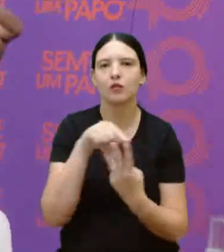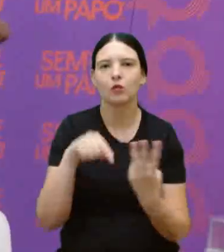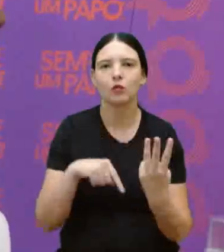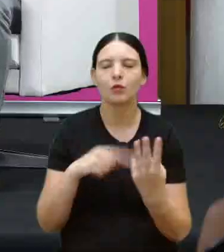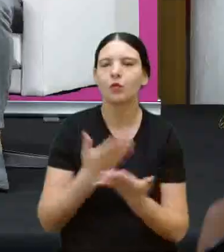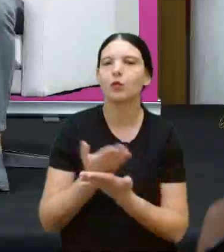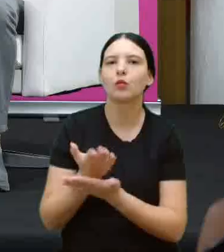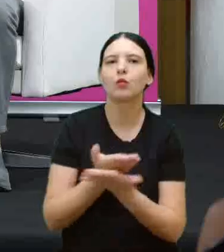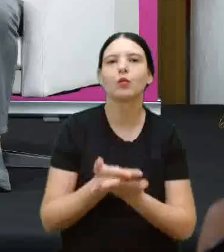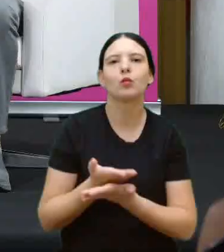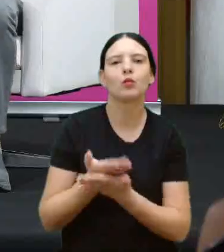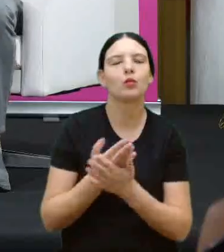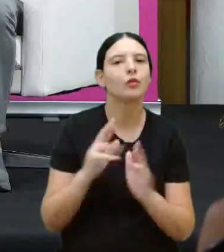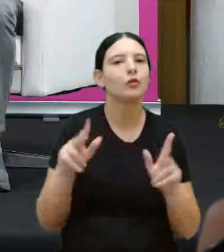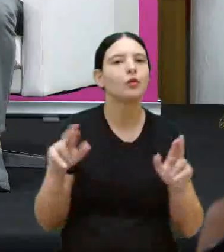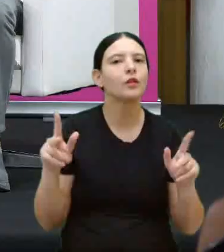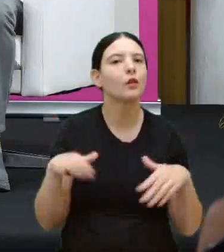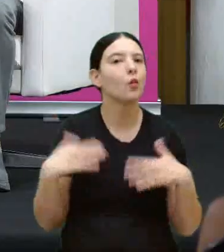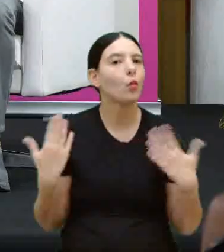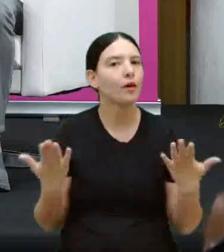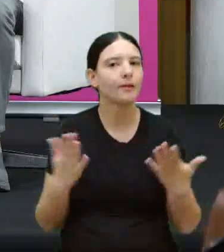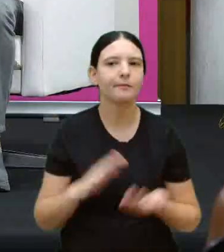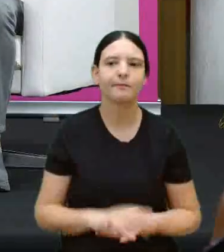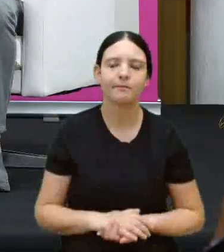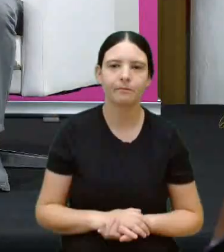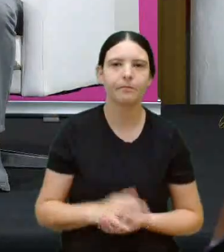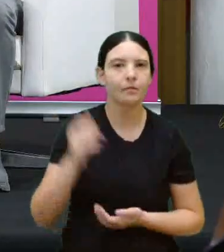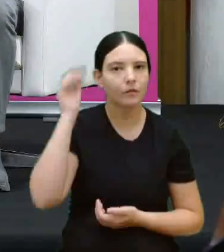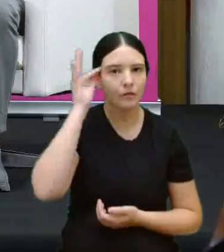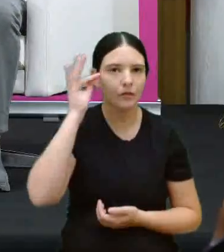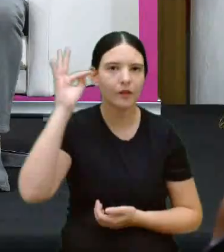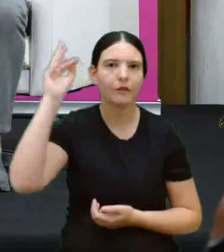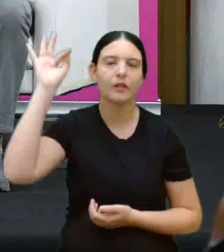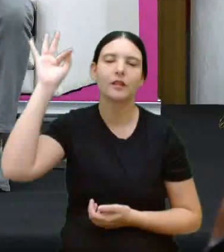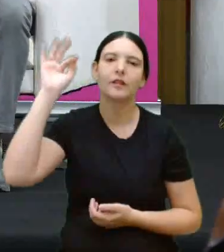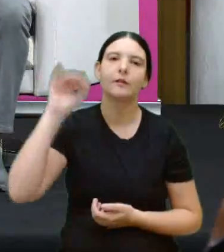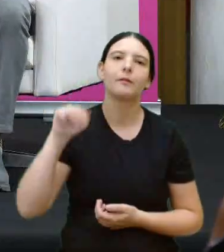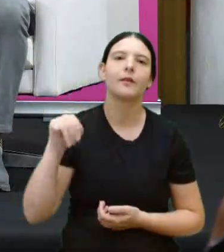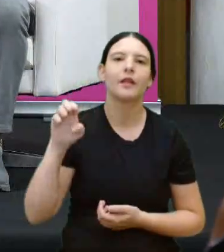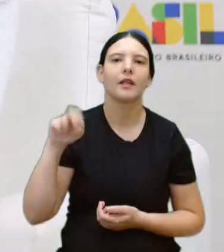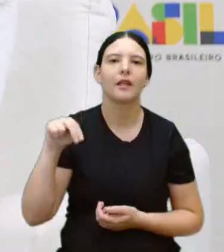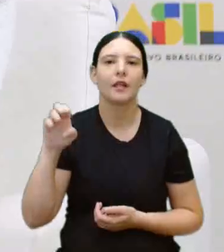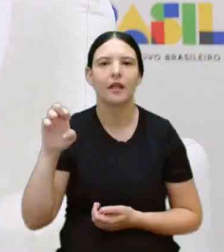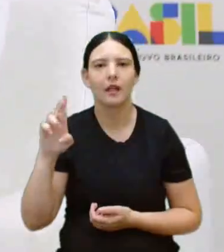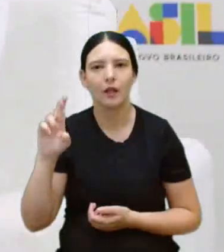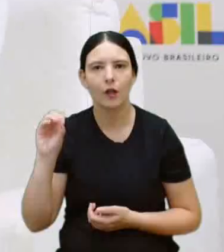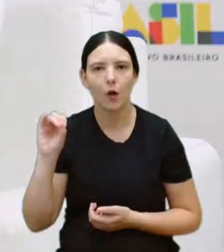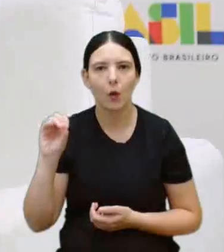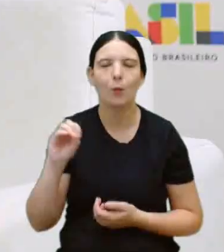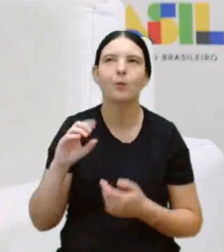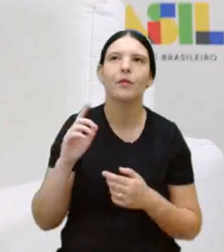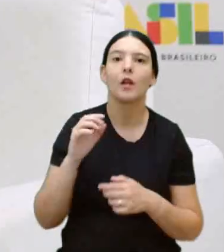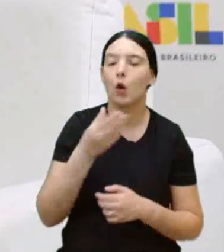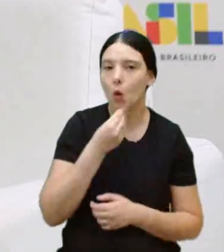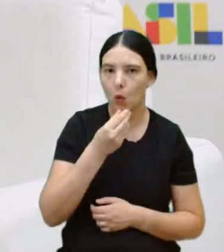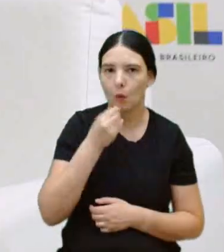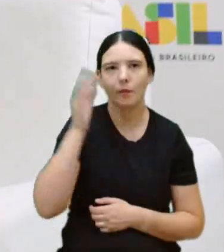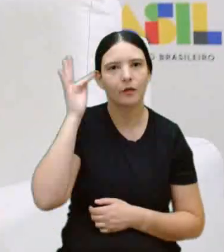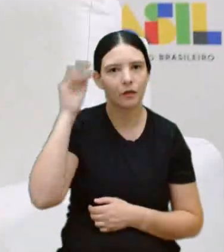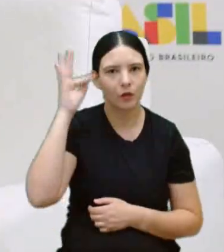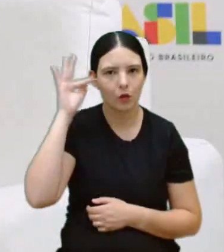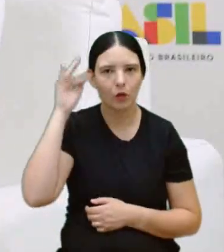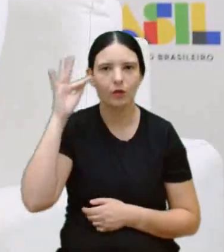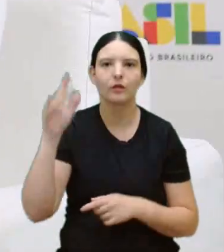essas diferenças? Então, a filosofia do Amenemop, que eu falo de vez em quando em textos, é um filósofo Kemet, né,